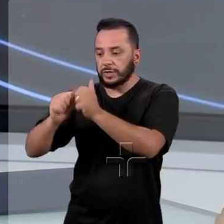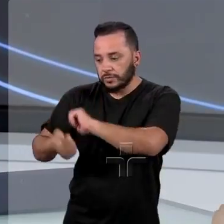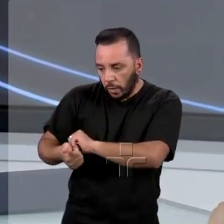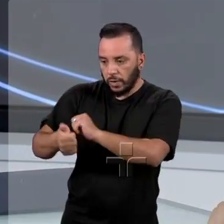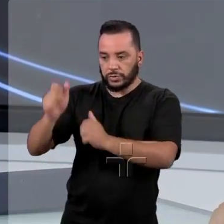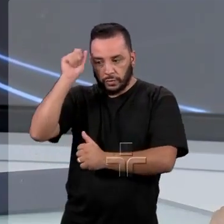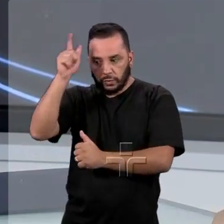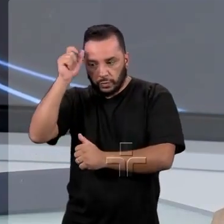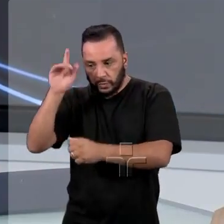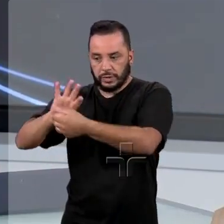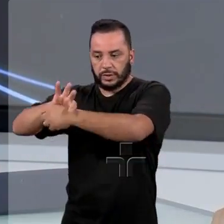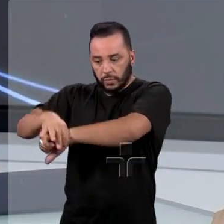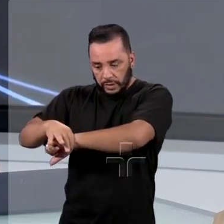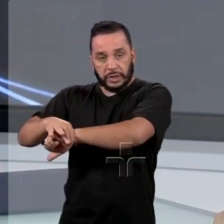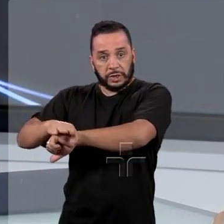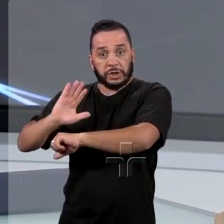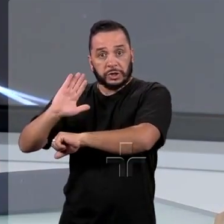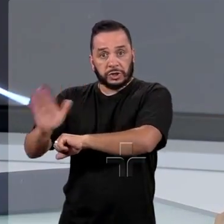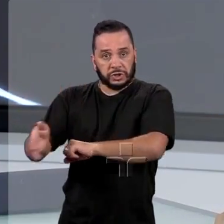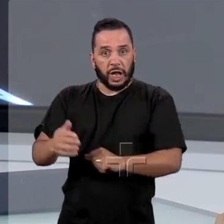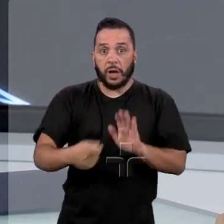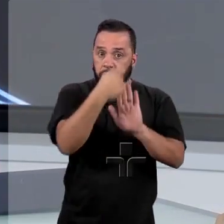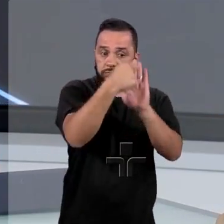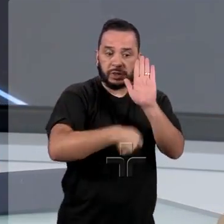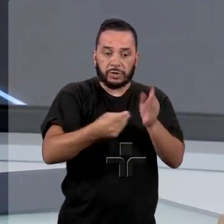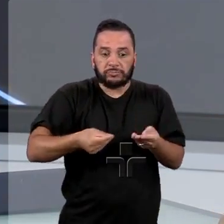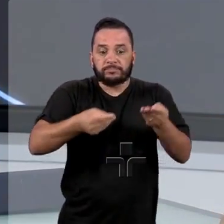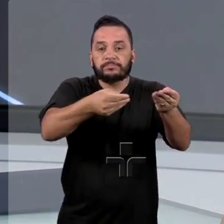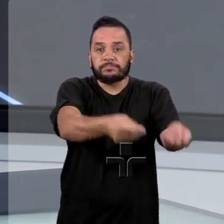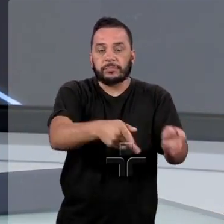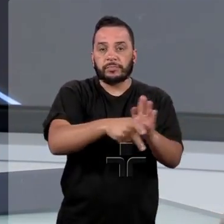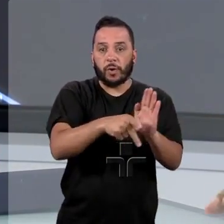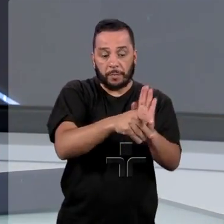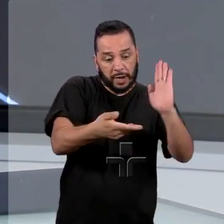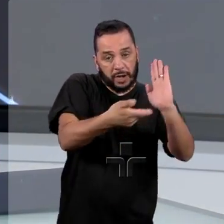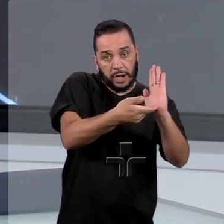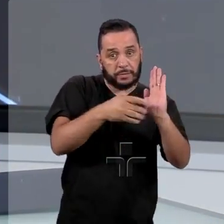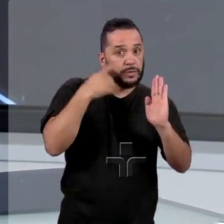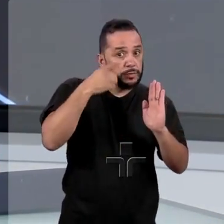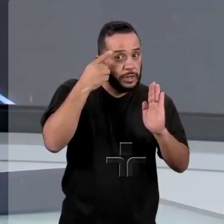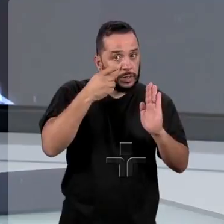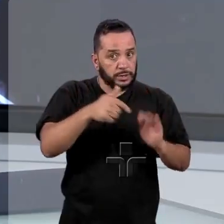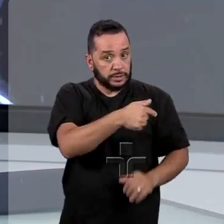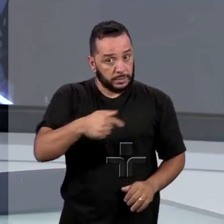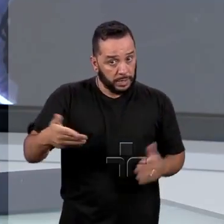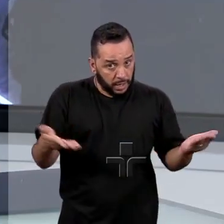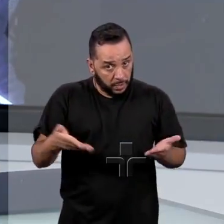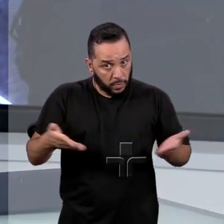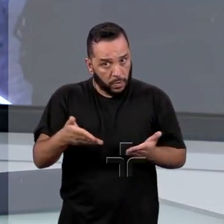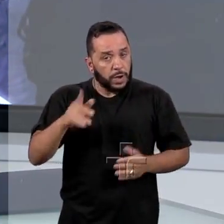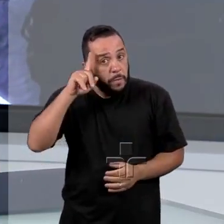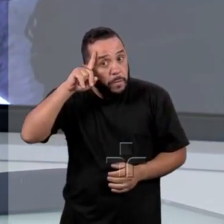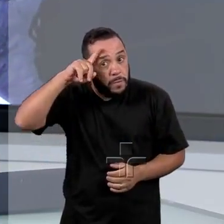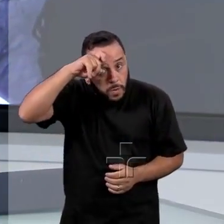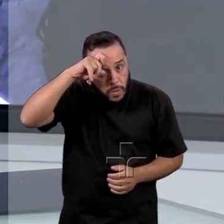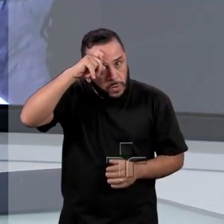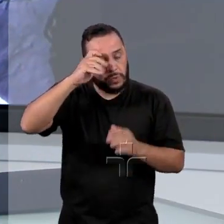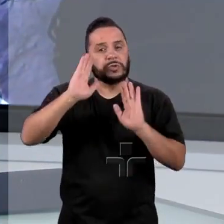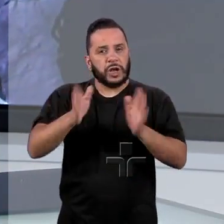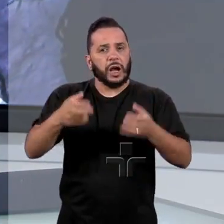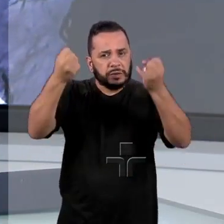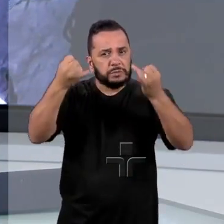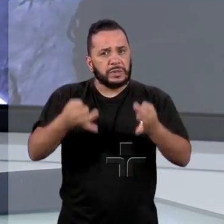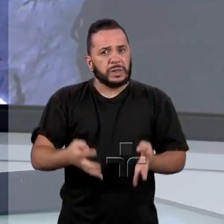Pública foi encaminhado para a aprovação da Câmara dos Deputados. Essa semana, o futuro ministro da Justiça, Sérgio Moro, reiterou